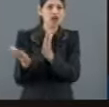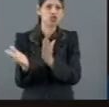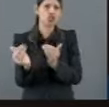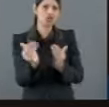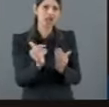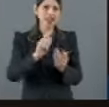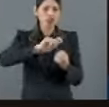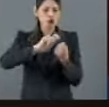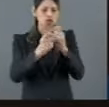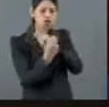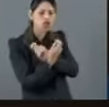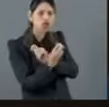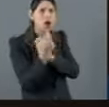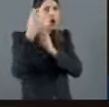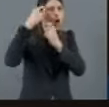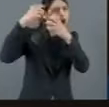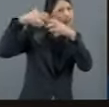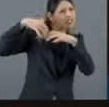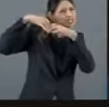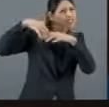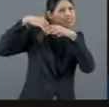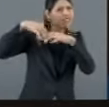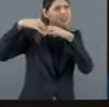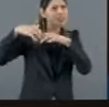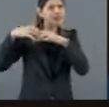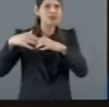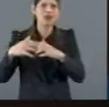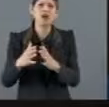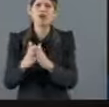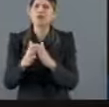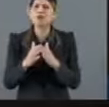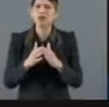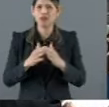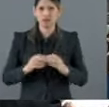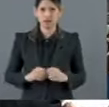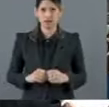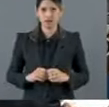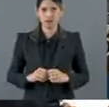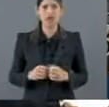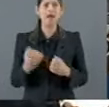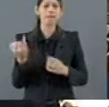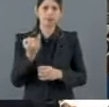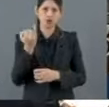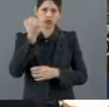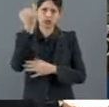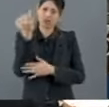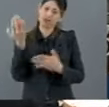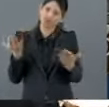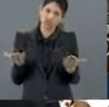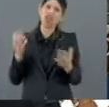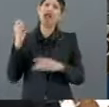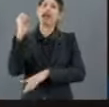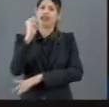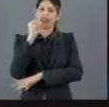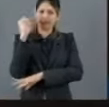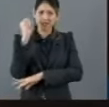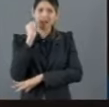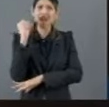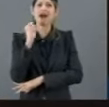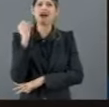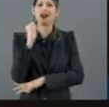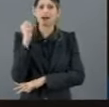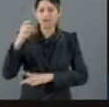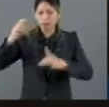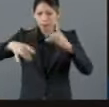distorção cognitiva. Por favor. Outra Um coisa muito minuto. importante, gente. É muito grave o plantio doméstico